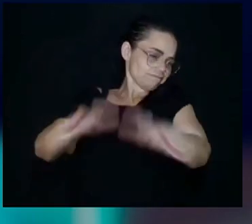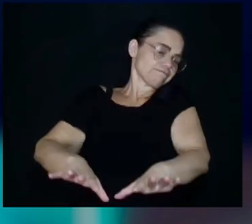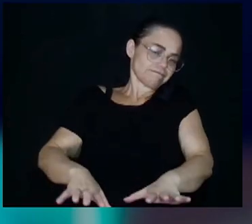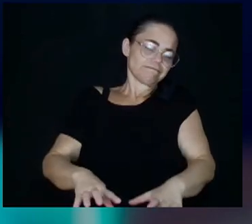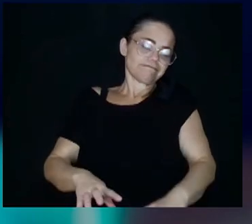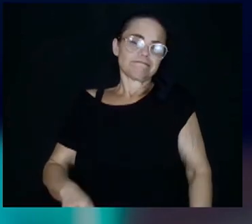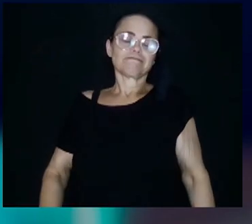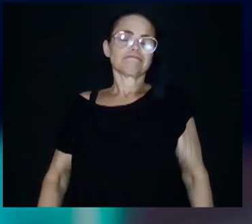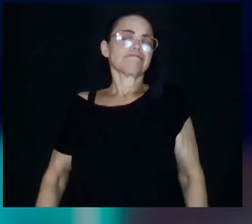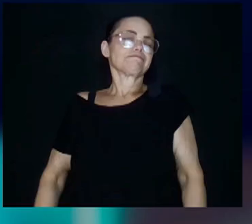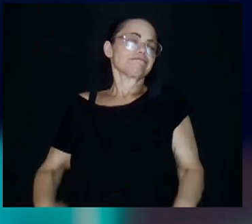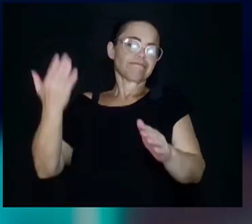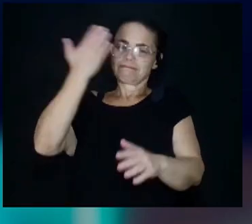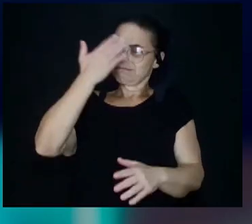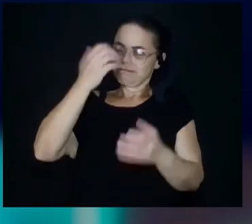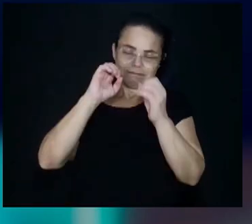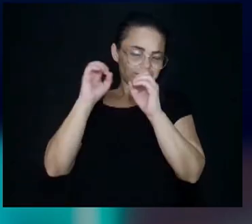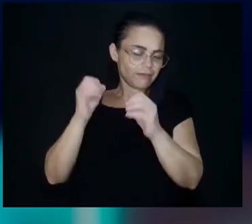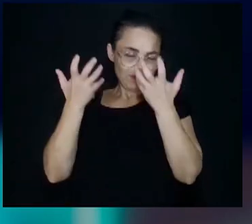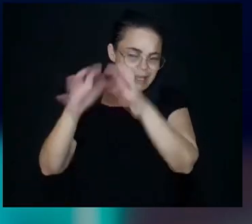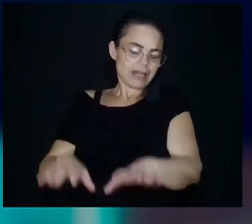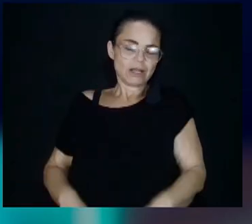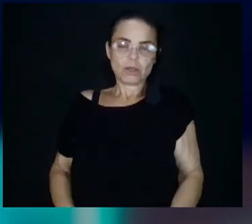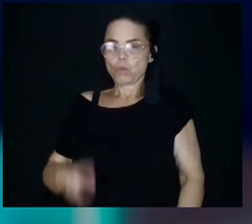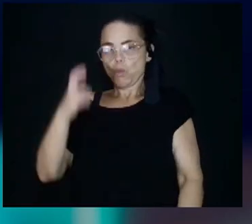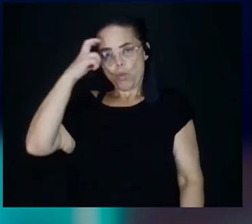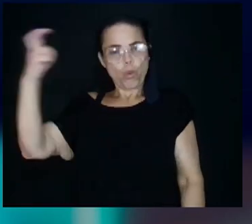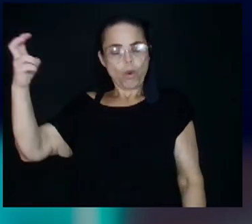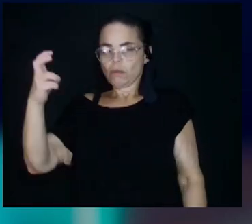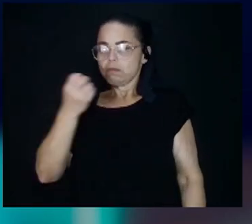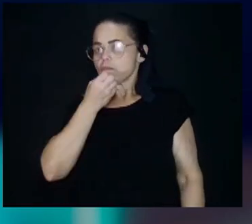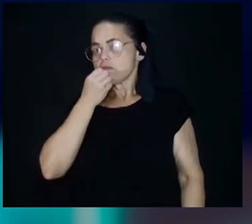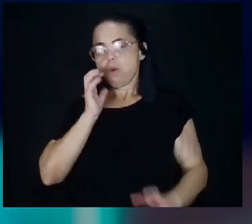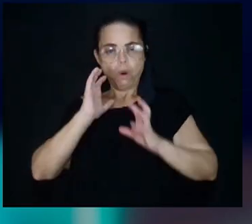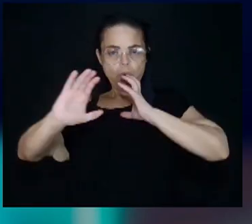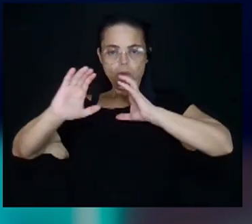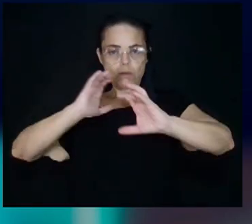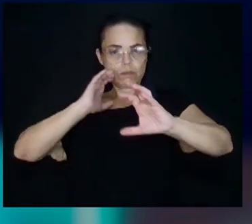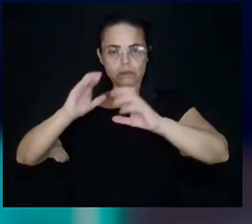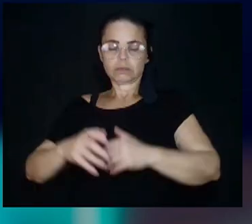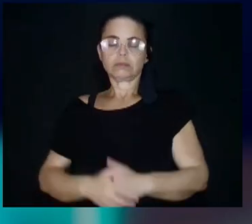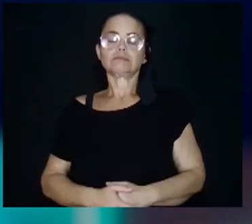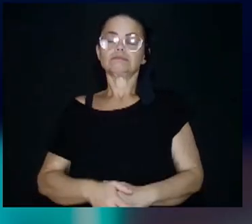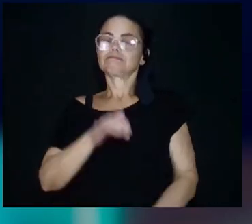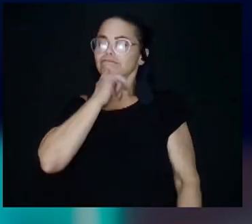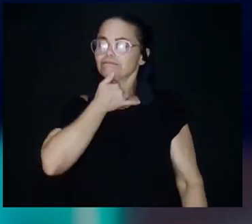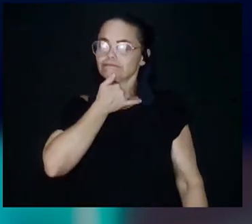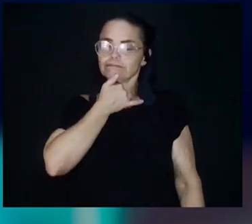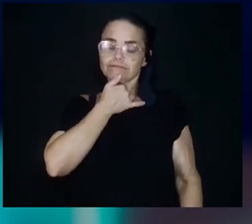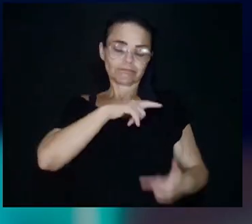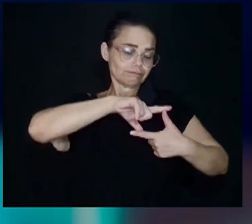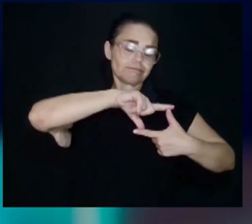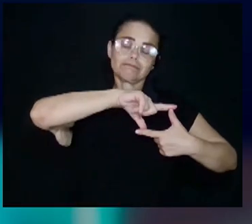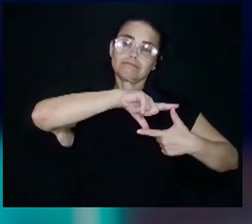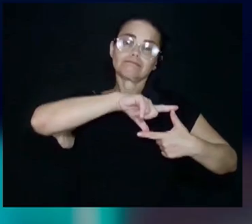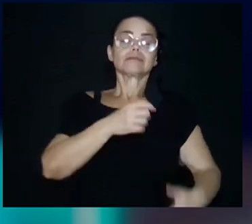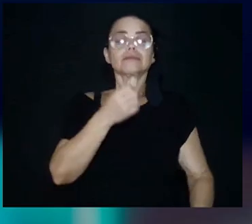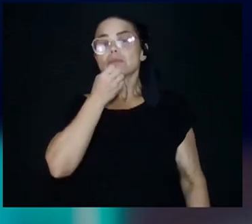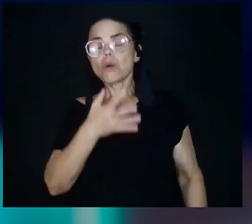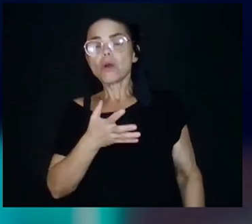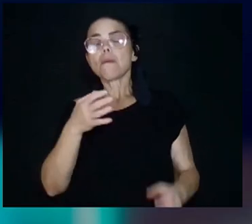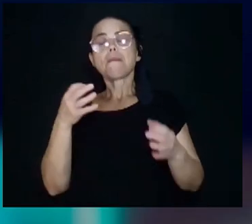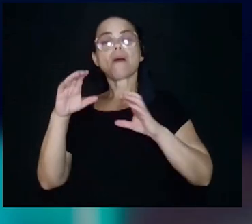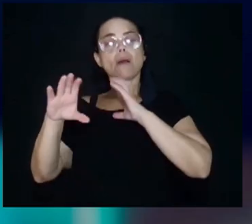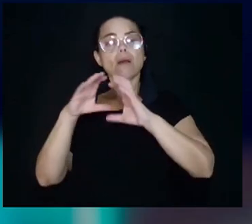tem nada a ver com inteligência e nem com boa comunicação. Então, é muito triste você ver uma pessoa que tem uma comunicação excelente, uma criança que